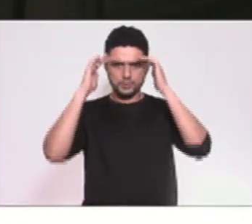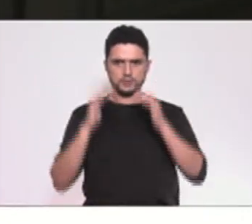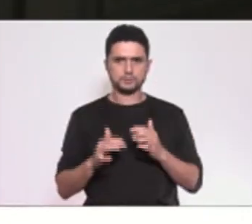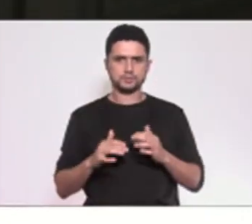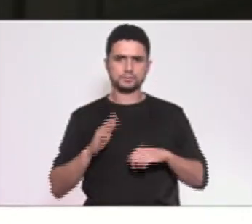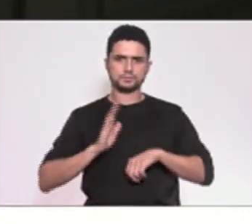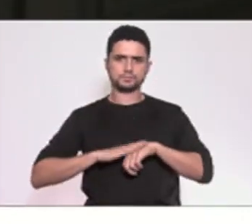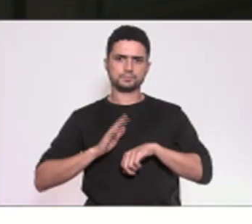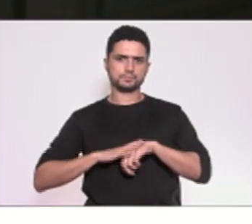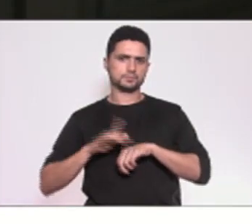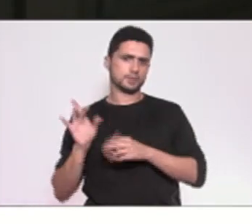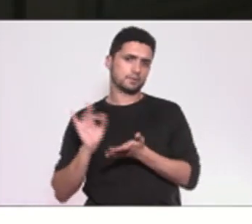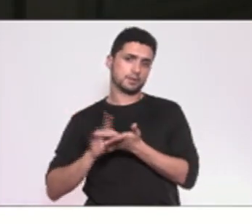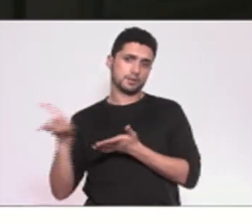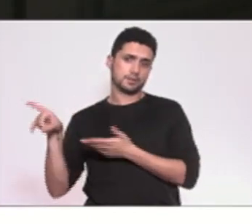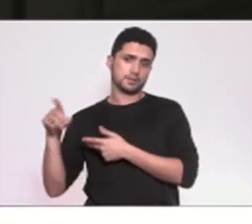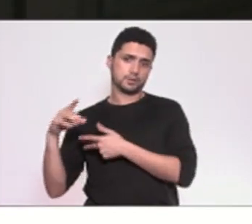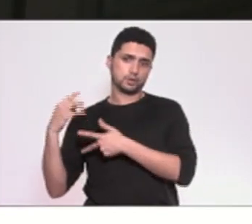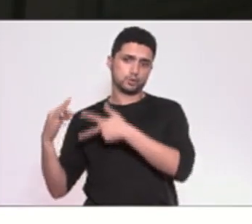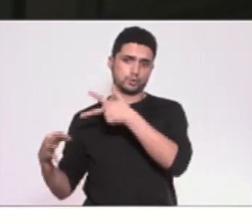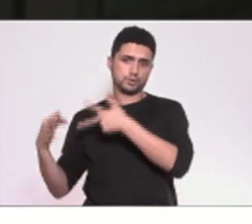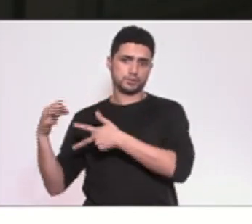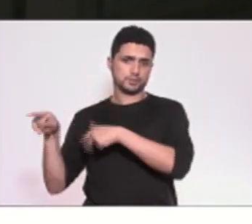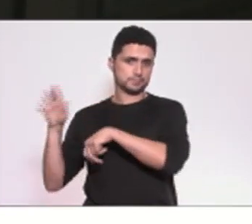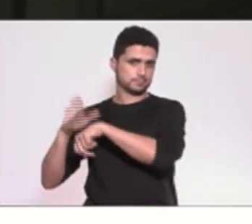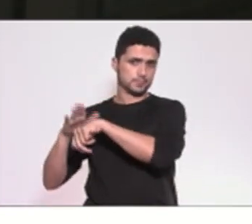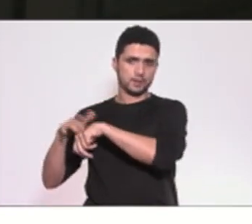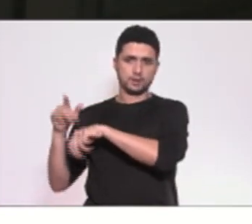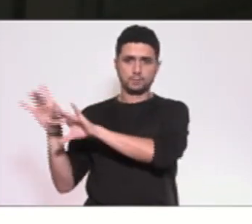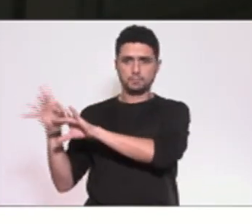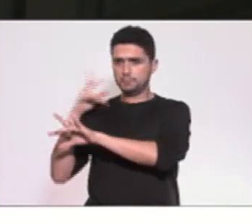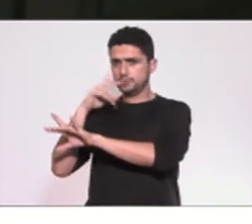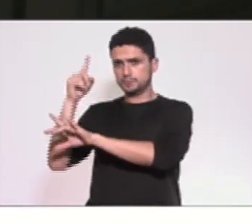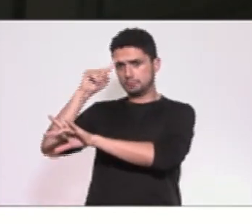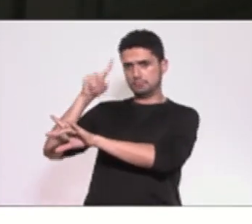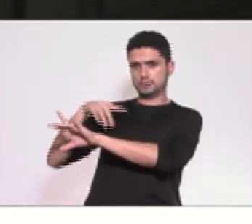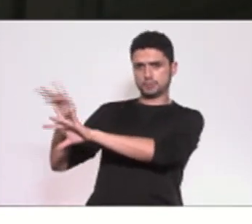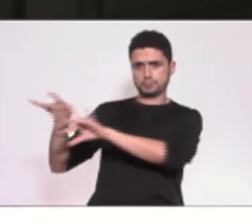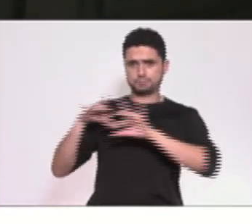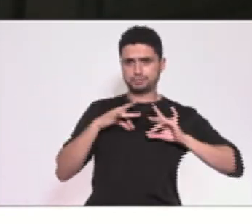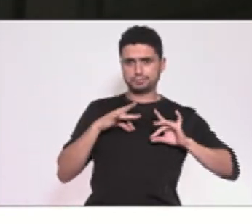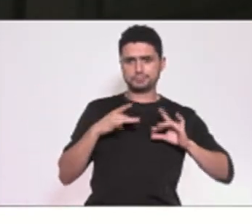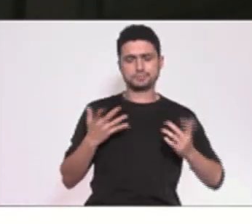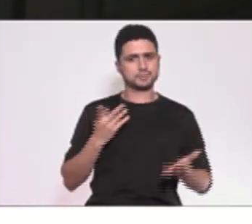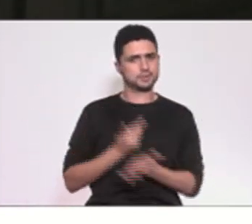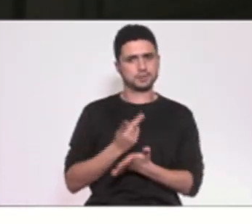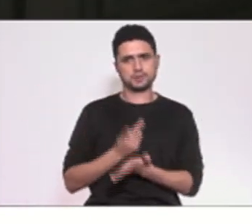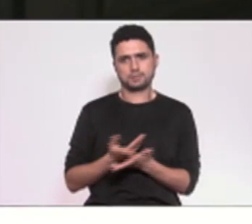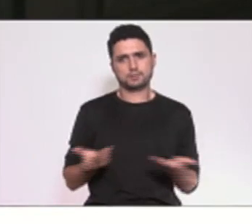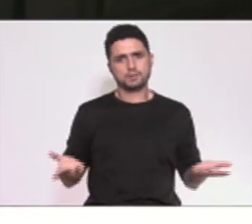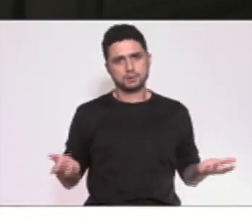na verdade, era do judiciário. Eu acho que aqui essa casa